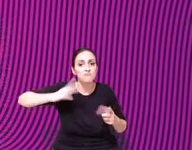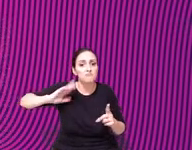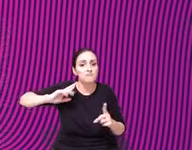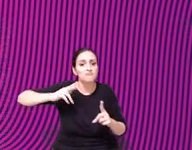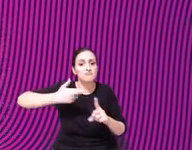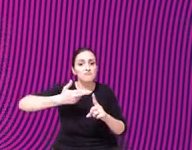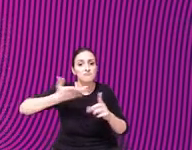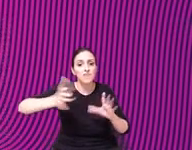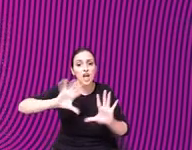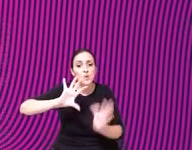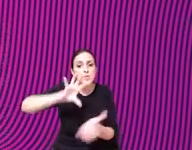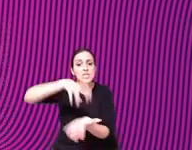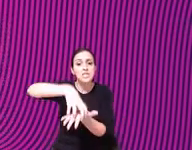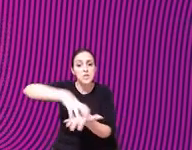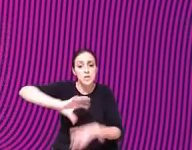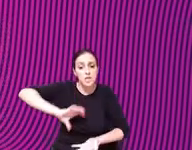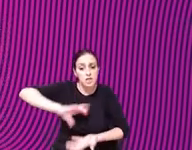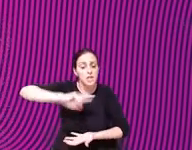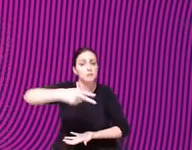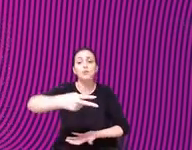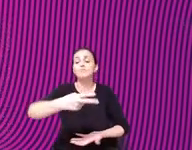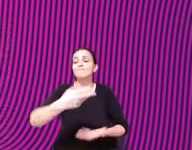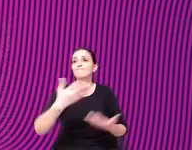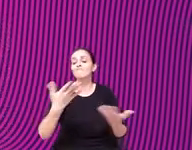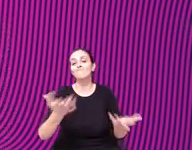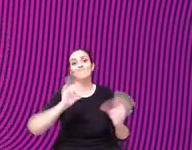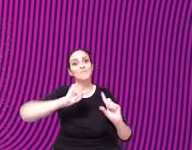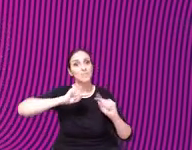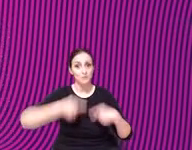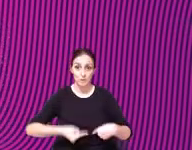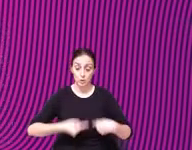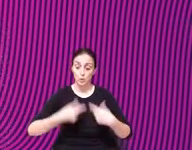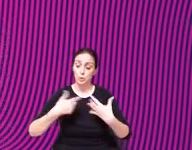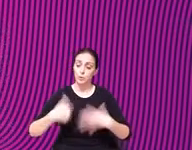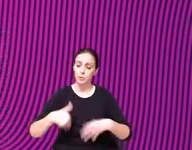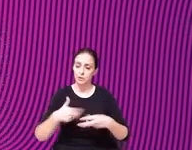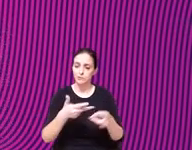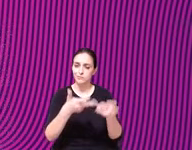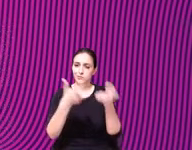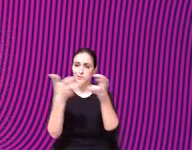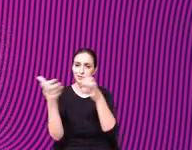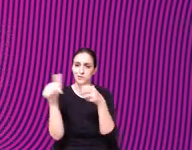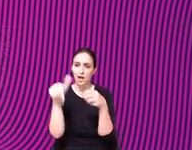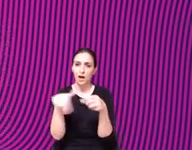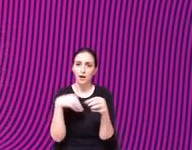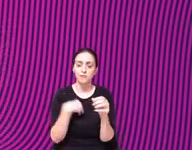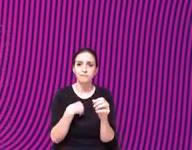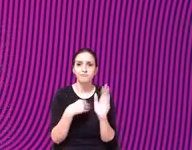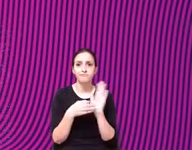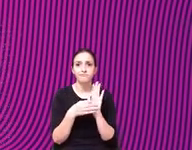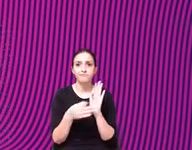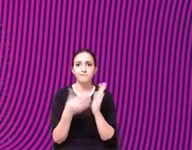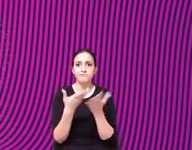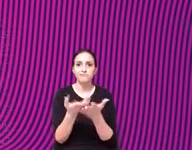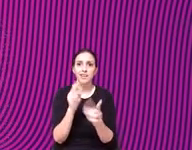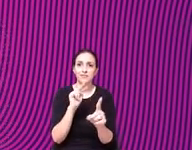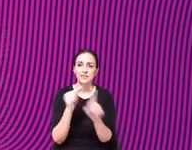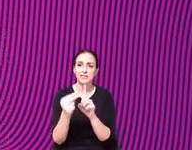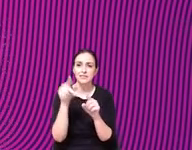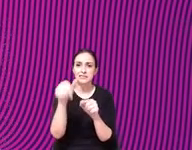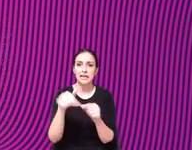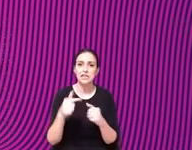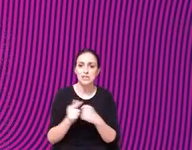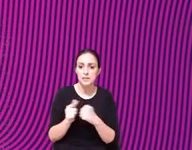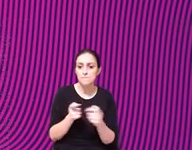centro transplantador. Então, acho que um grande desafio que eu estou vendo hoje do ponto de vista de gestão, que é o que eu tenho feito um pouquinho, é